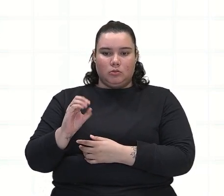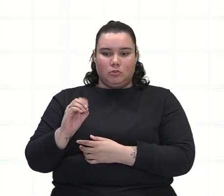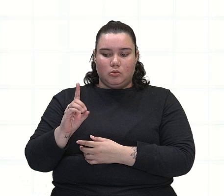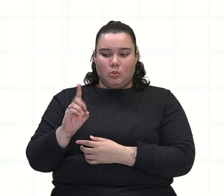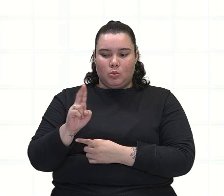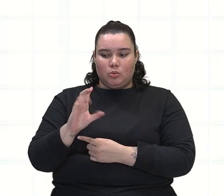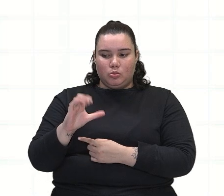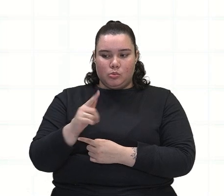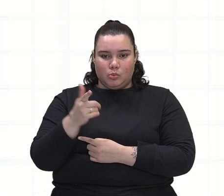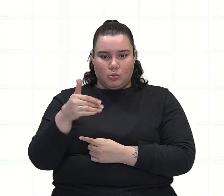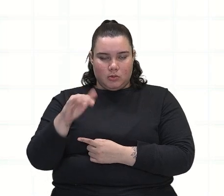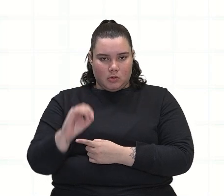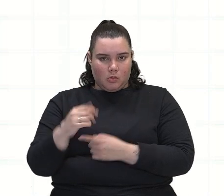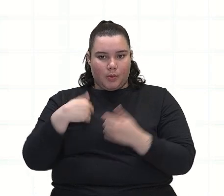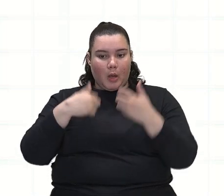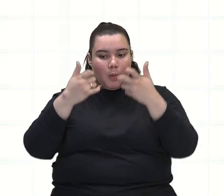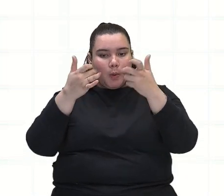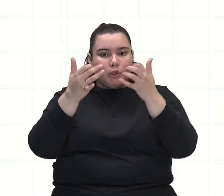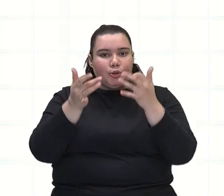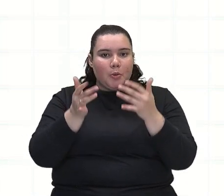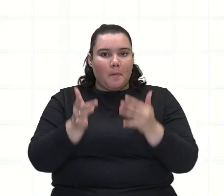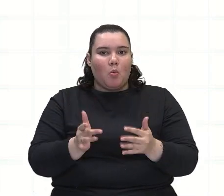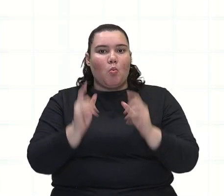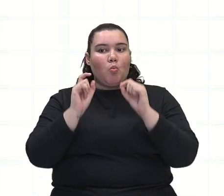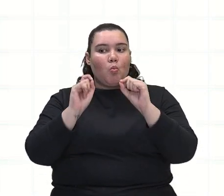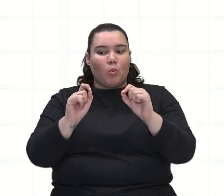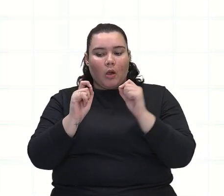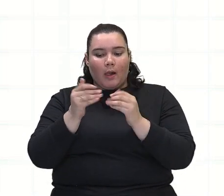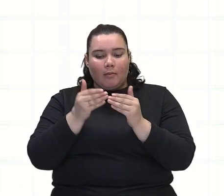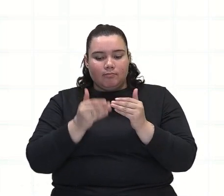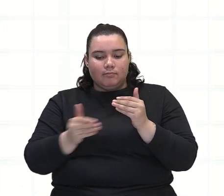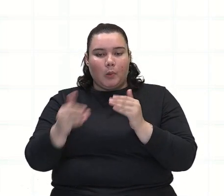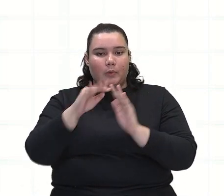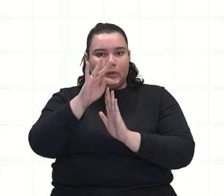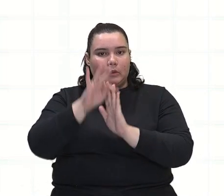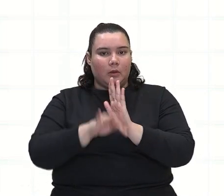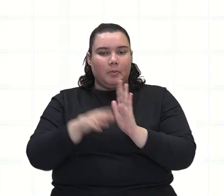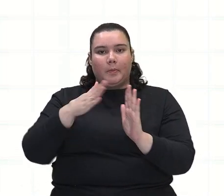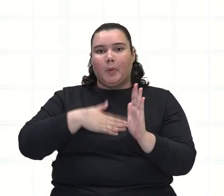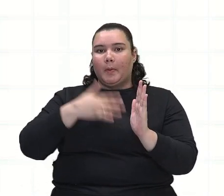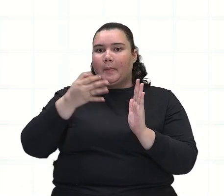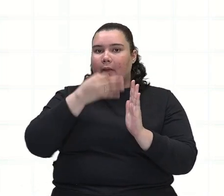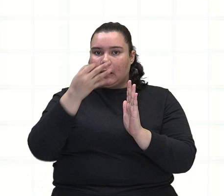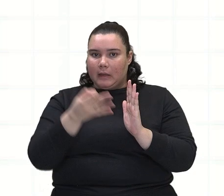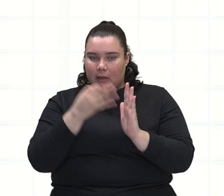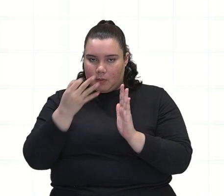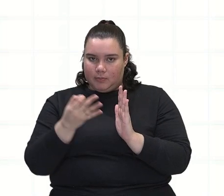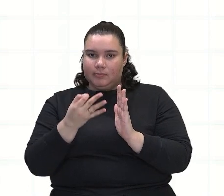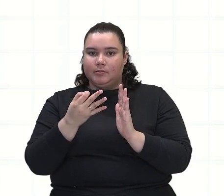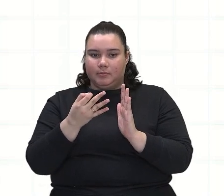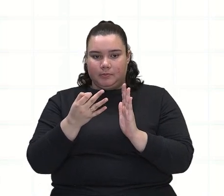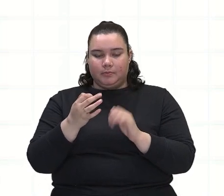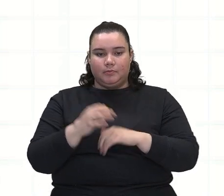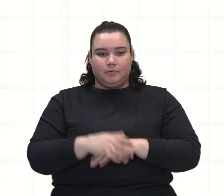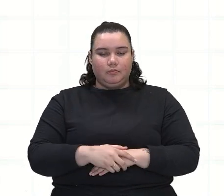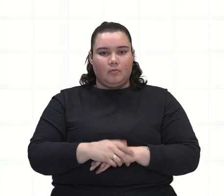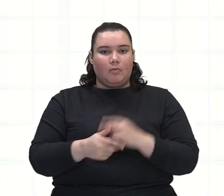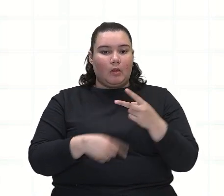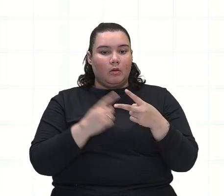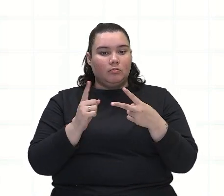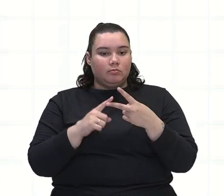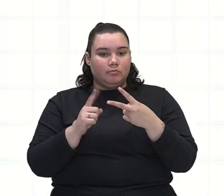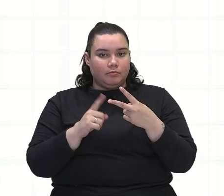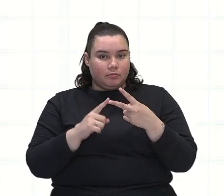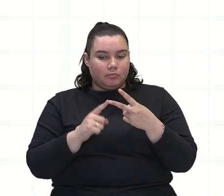que eu vou falar, qual é o assunto, qual é a minha opinião, o meu ponto de vista ali a respeito. Depois,